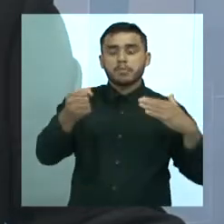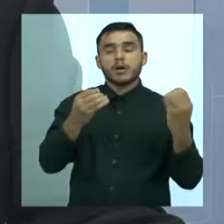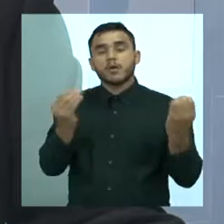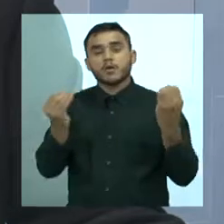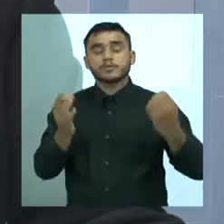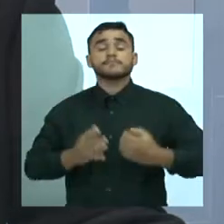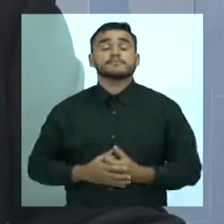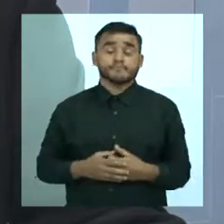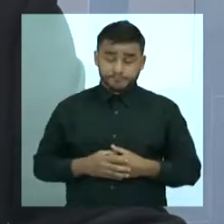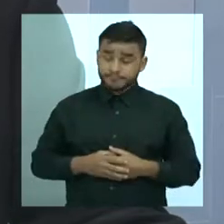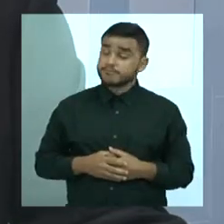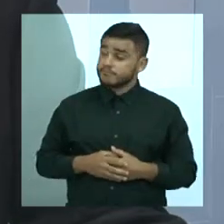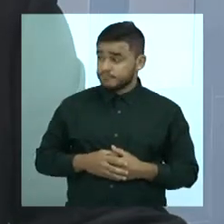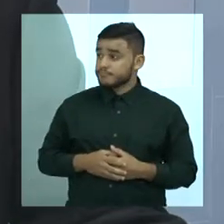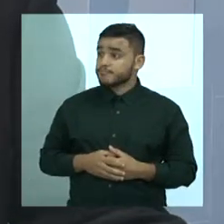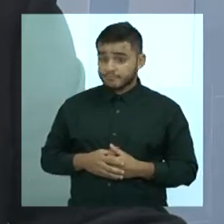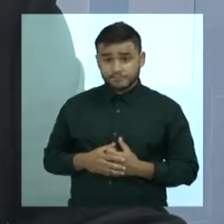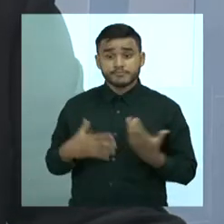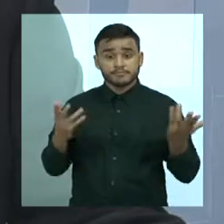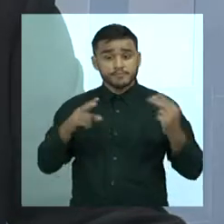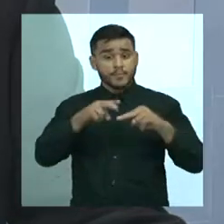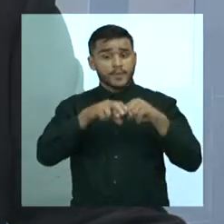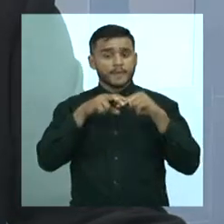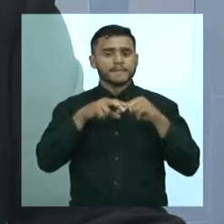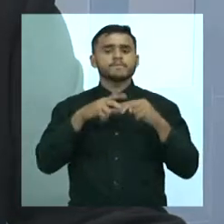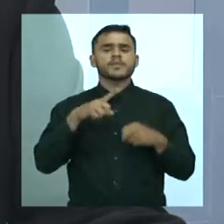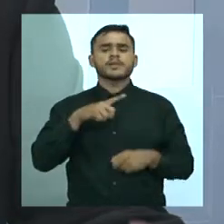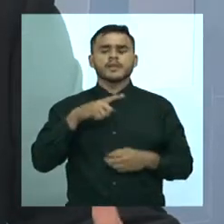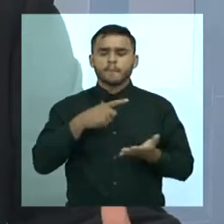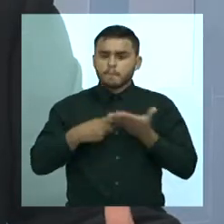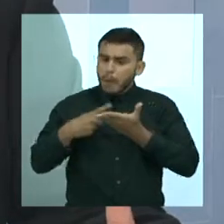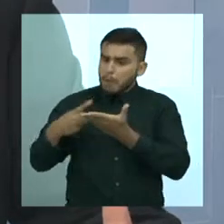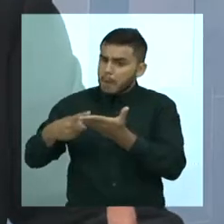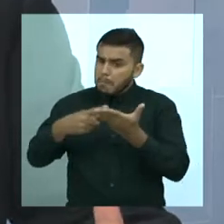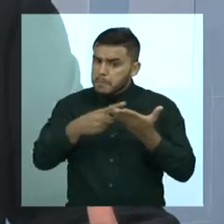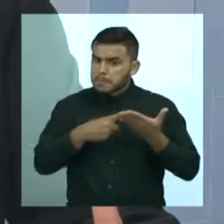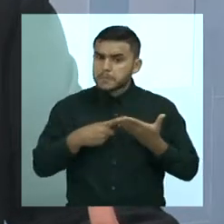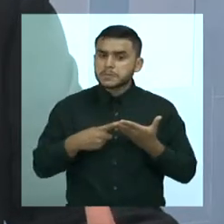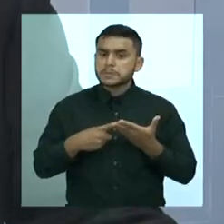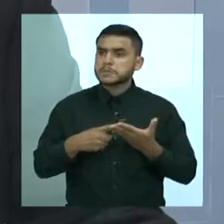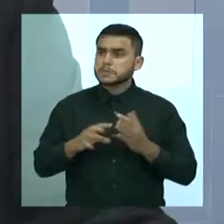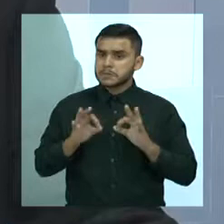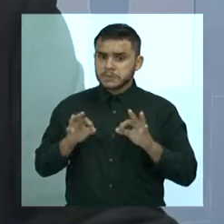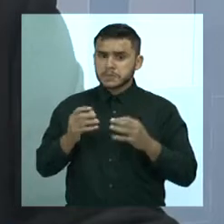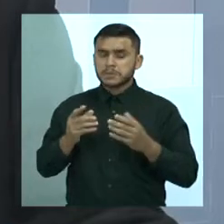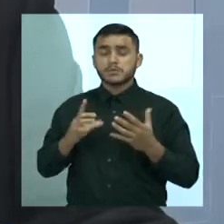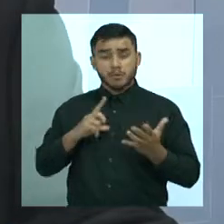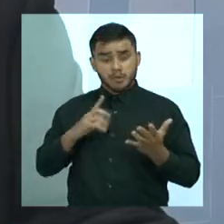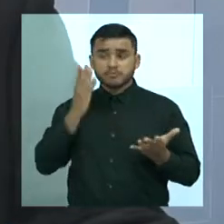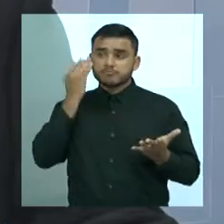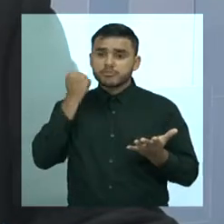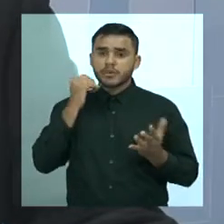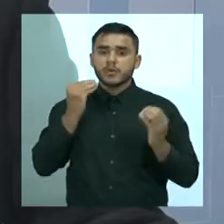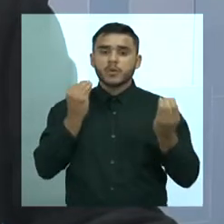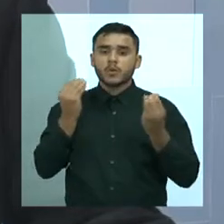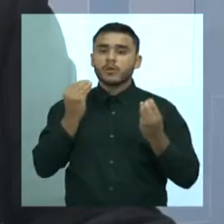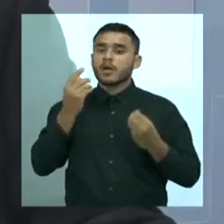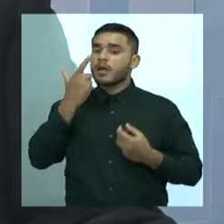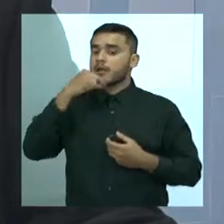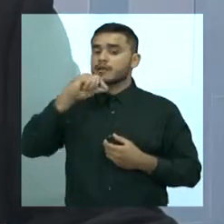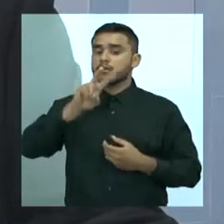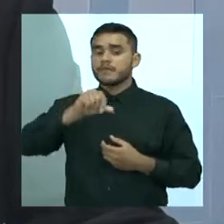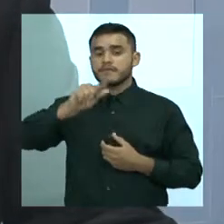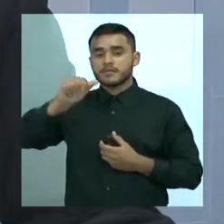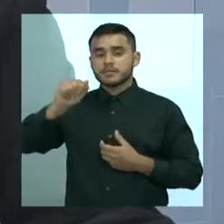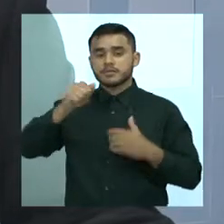estou comentando agora, é um balcão de dados, onde vai ser feitas as indicações e